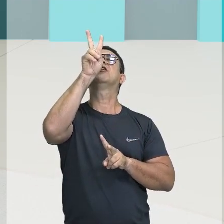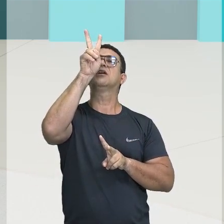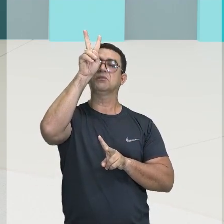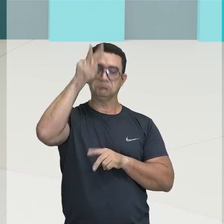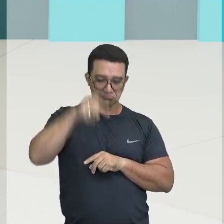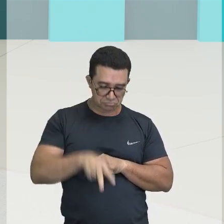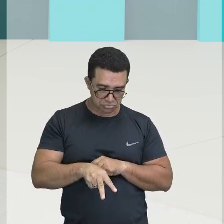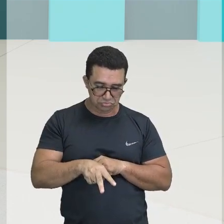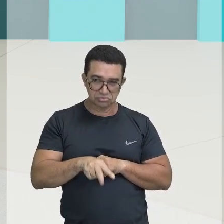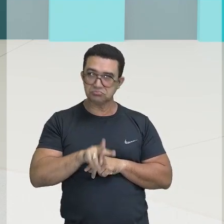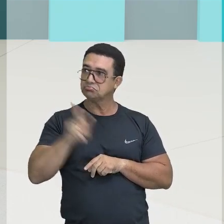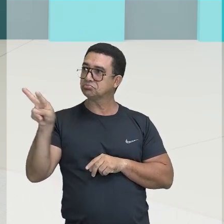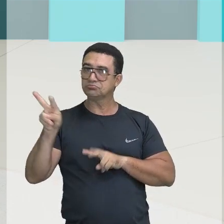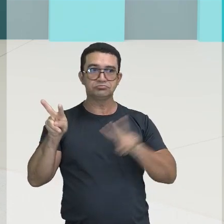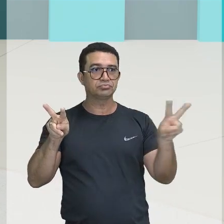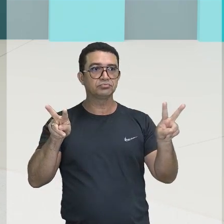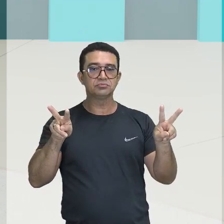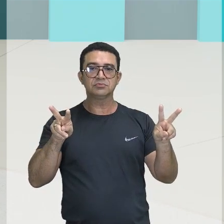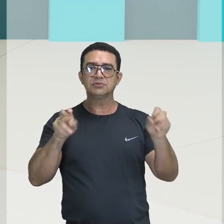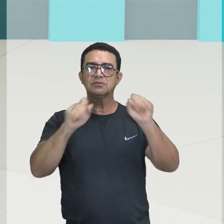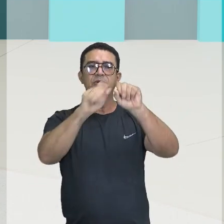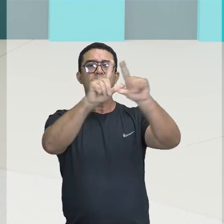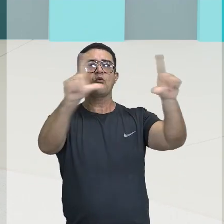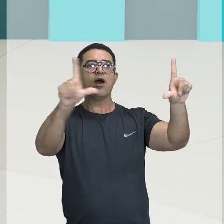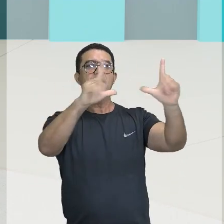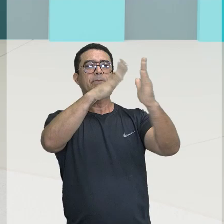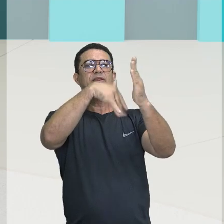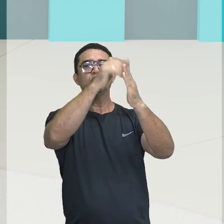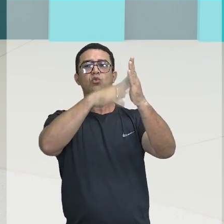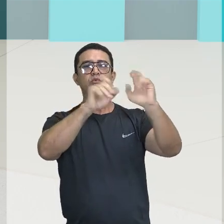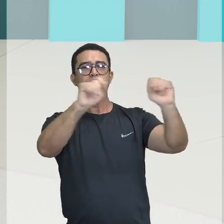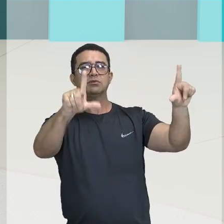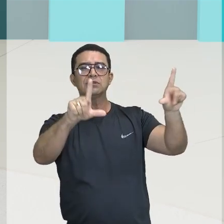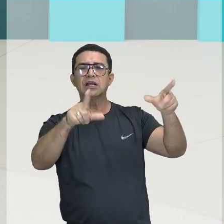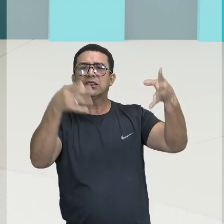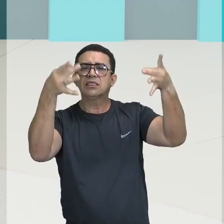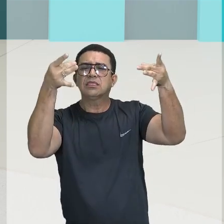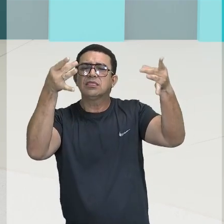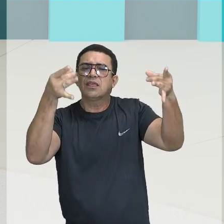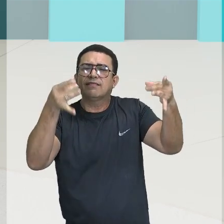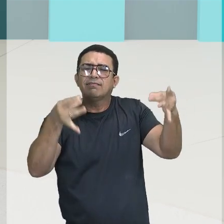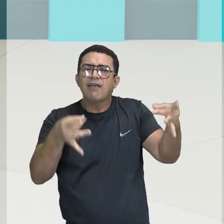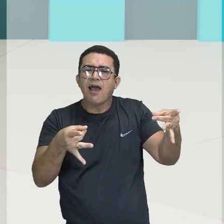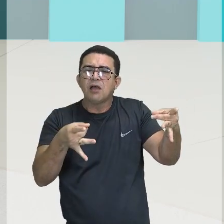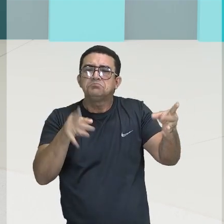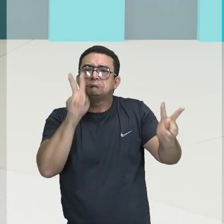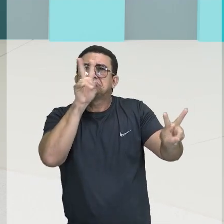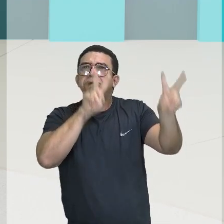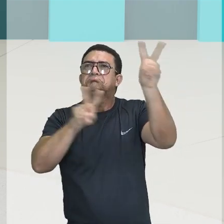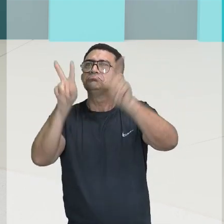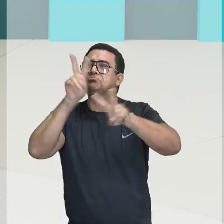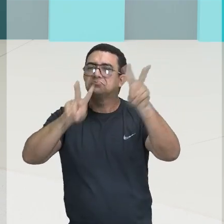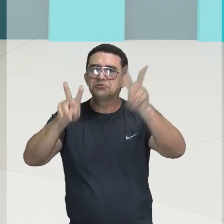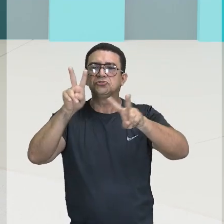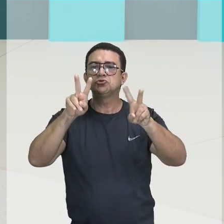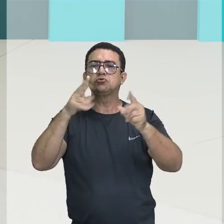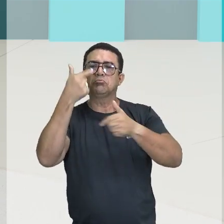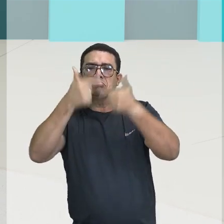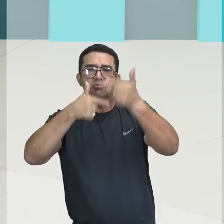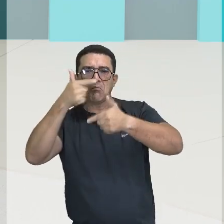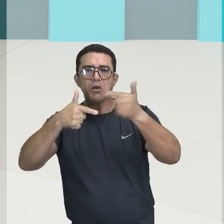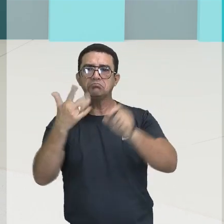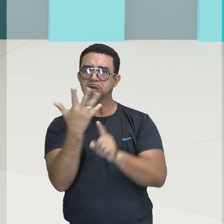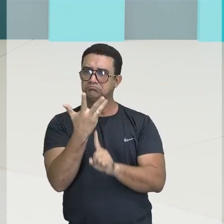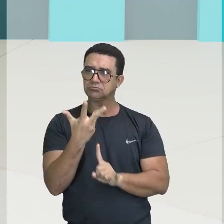Então, podemos observar cada detalhe das obras artísticas. Tudo